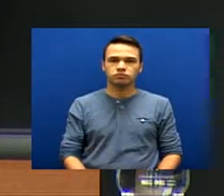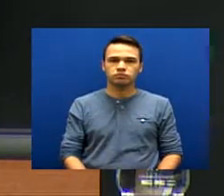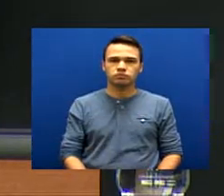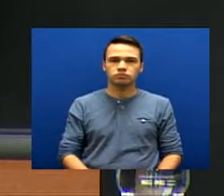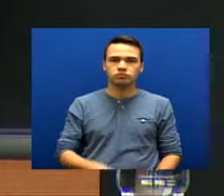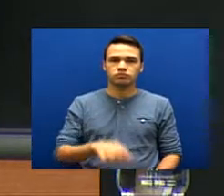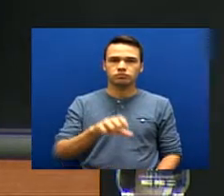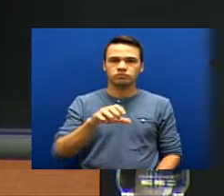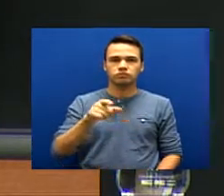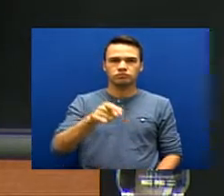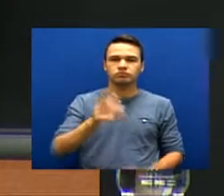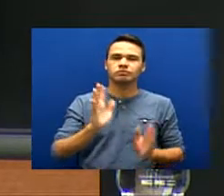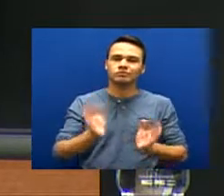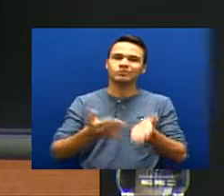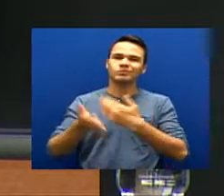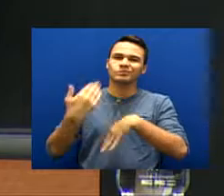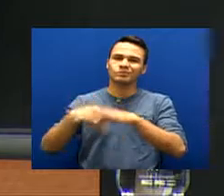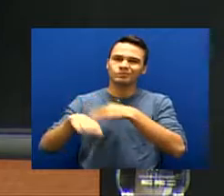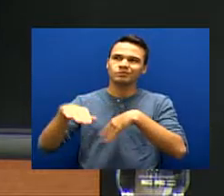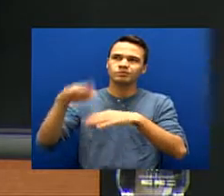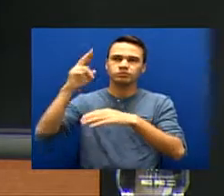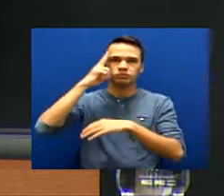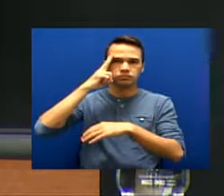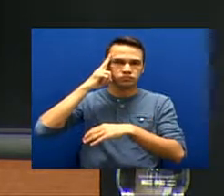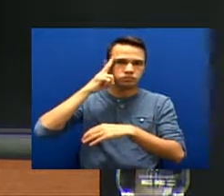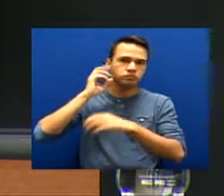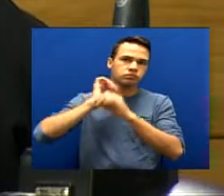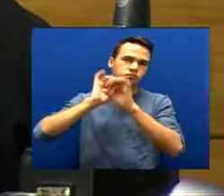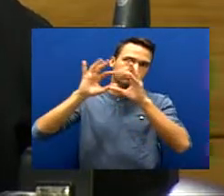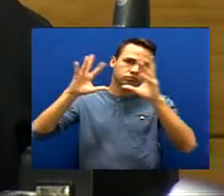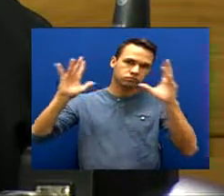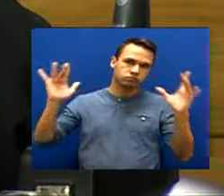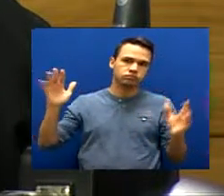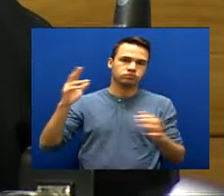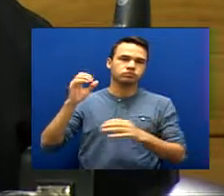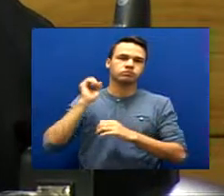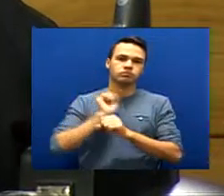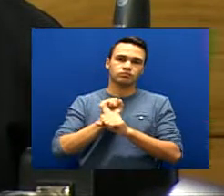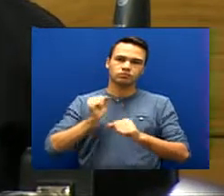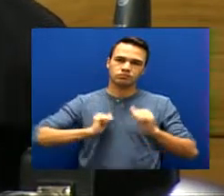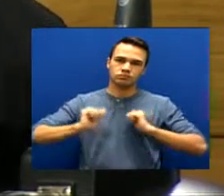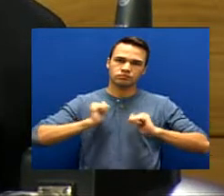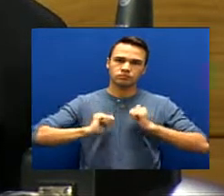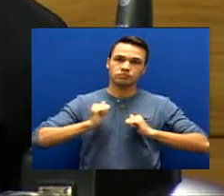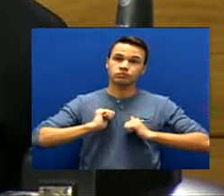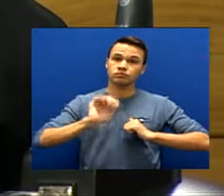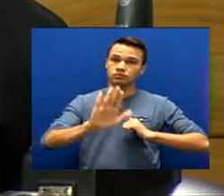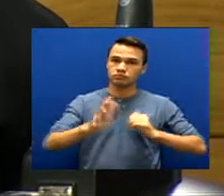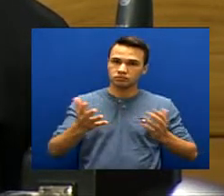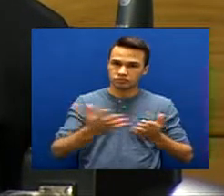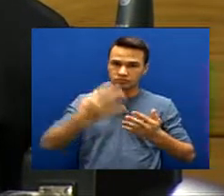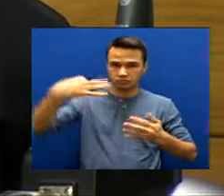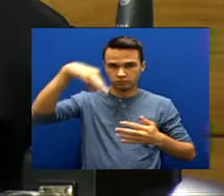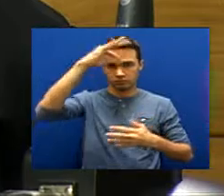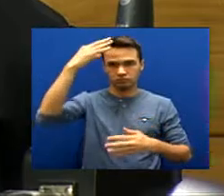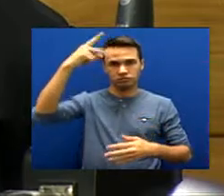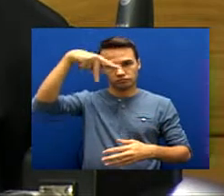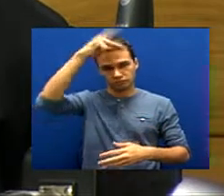Quero agradecer meus ilustres companheiros de mesa, que representam aqui, hoje está muito